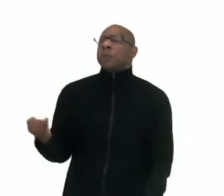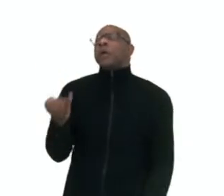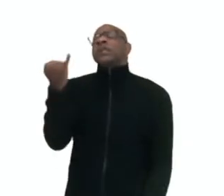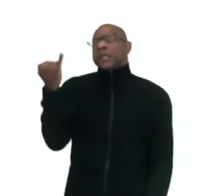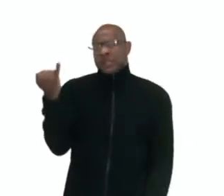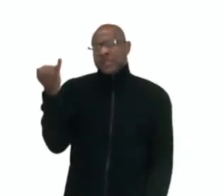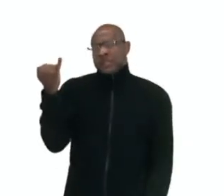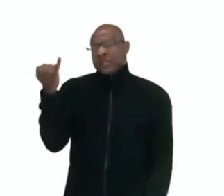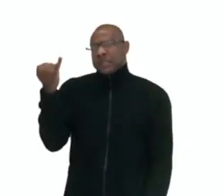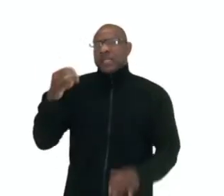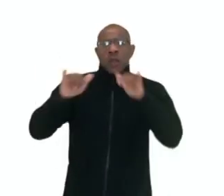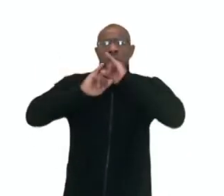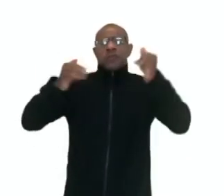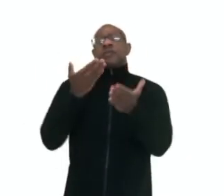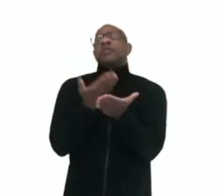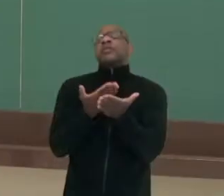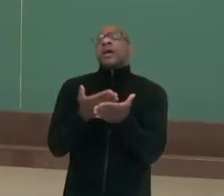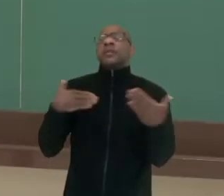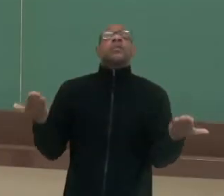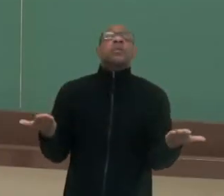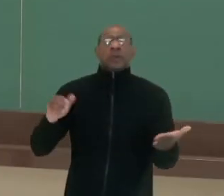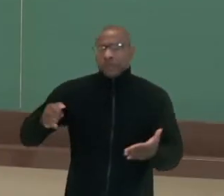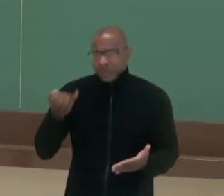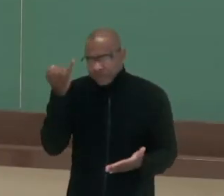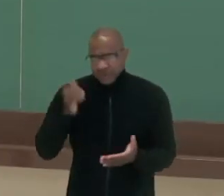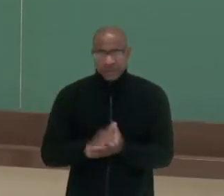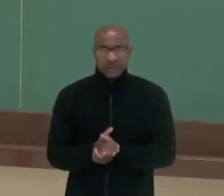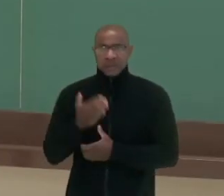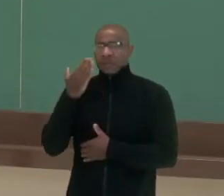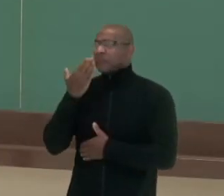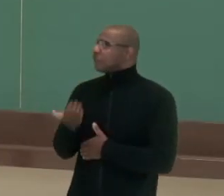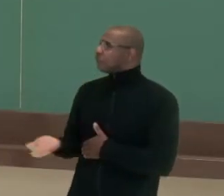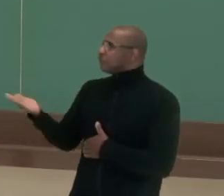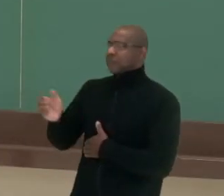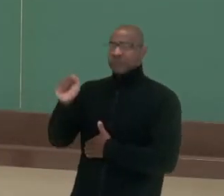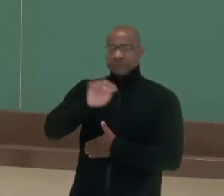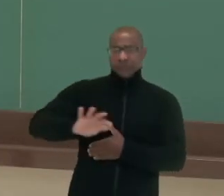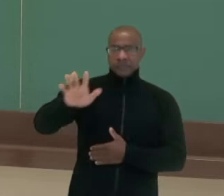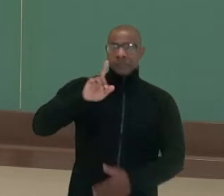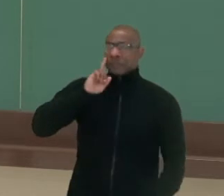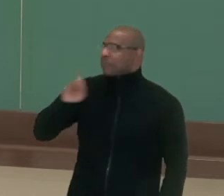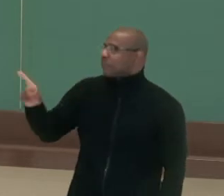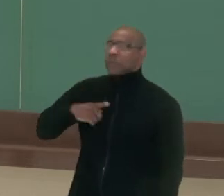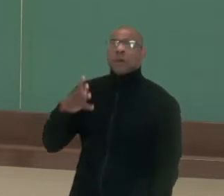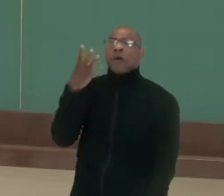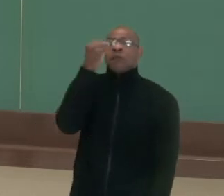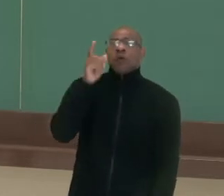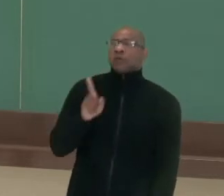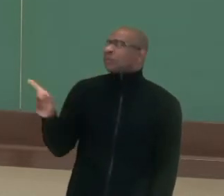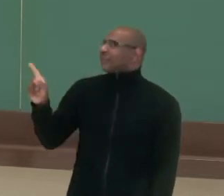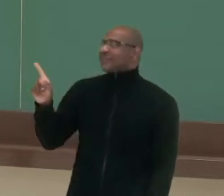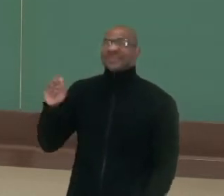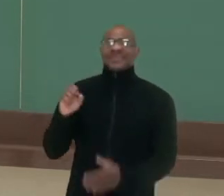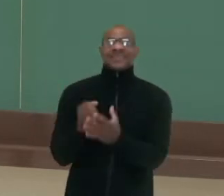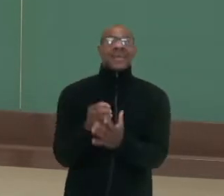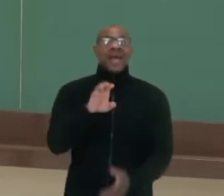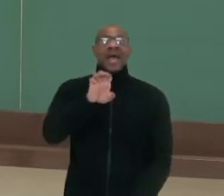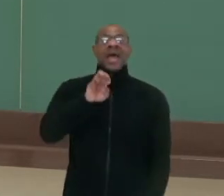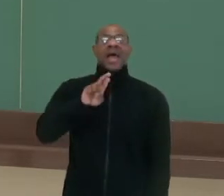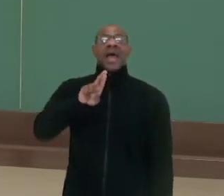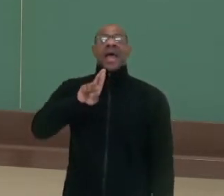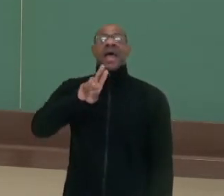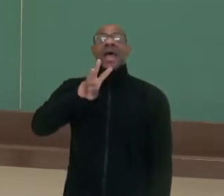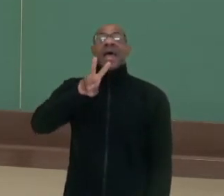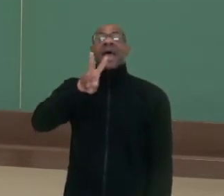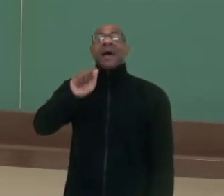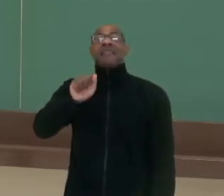notícia estudada? Aqui na nossa iconografia, uma foto da erva mate, para você